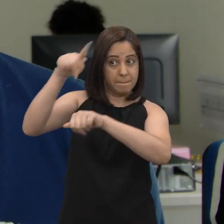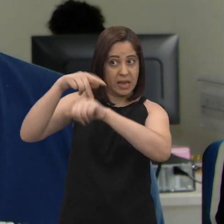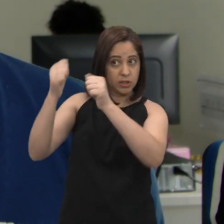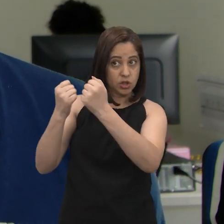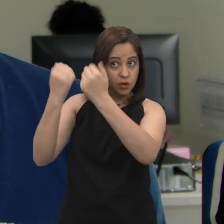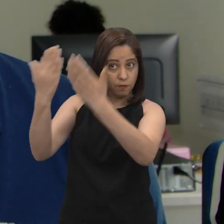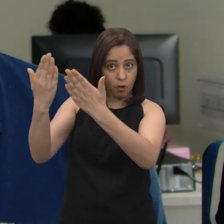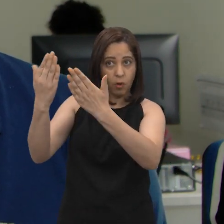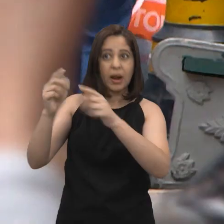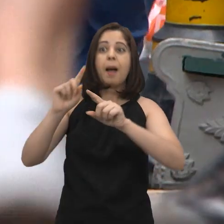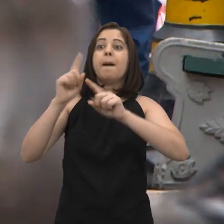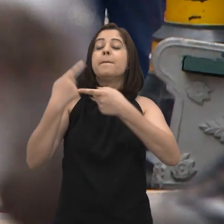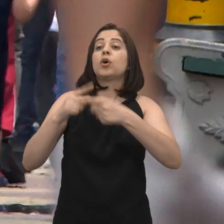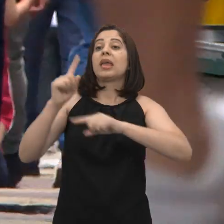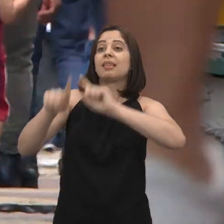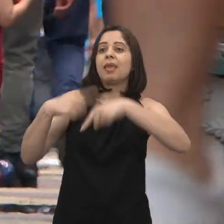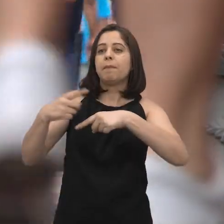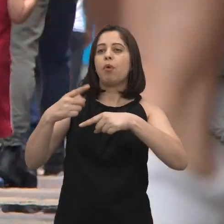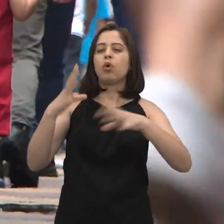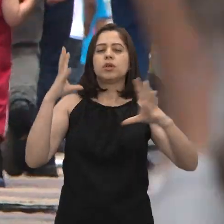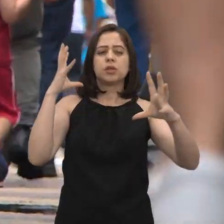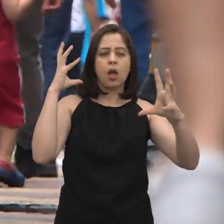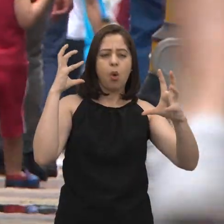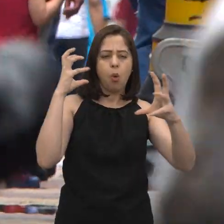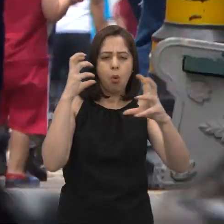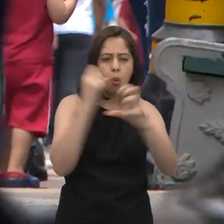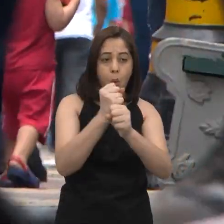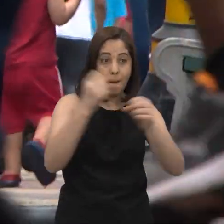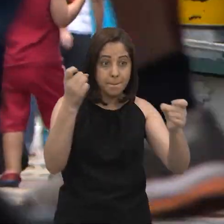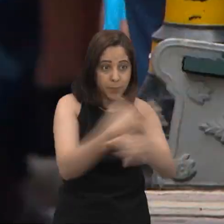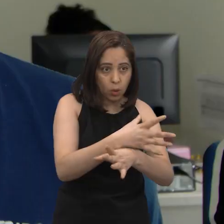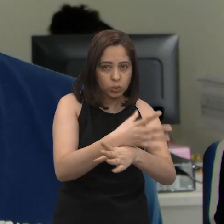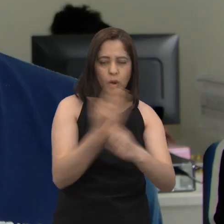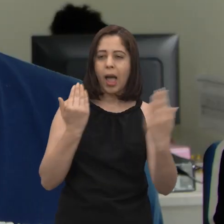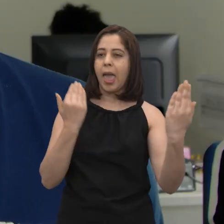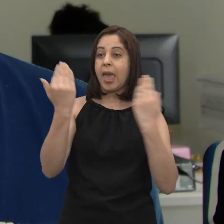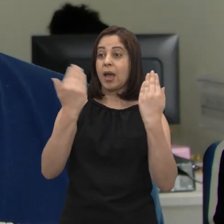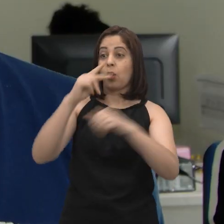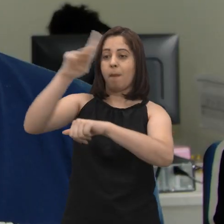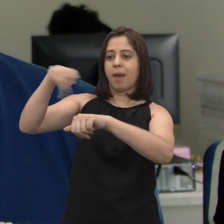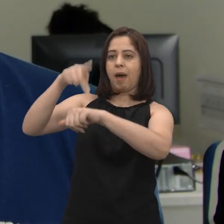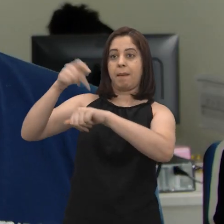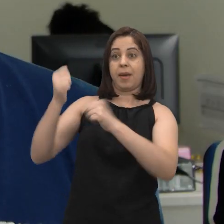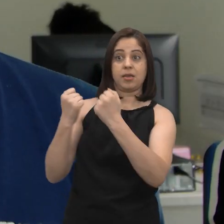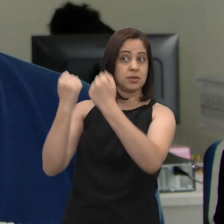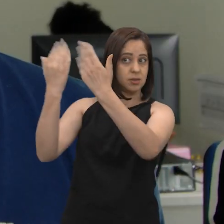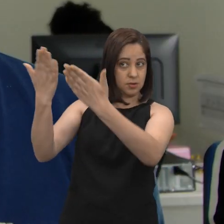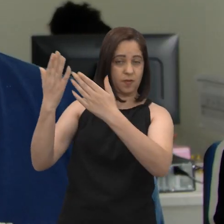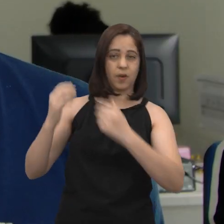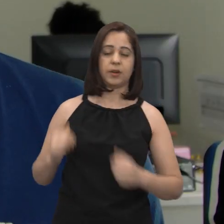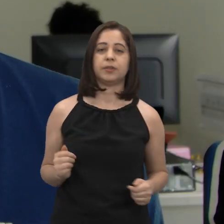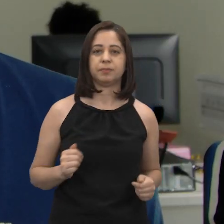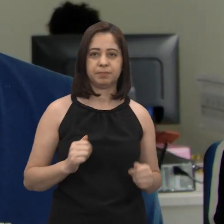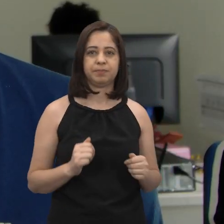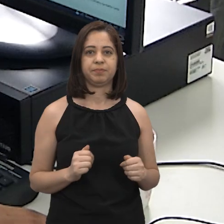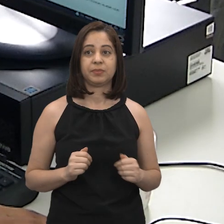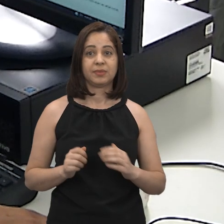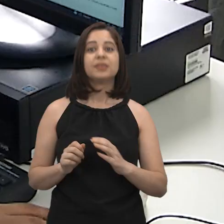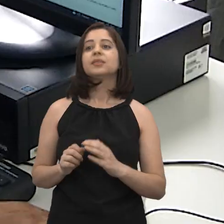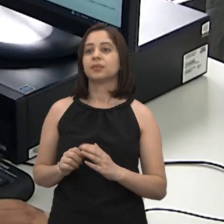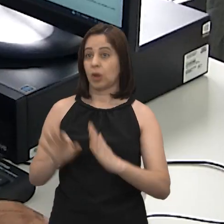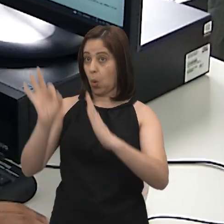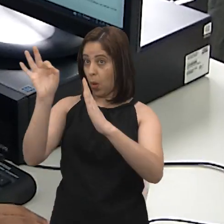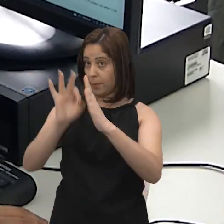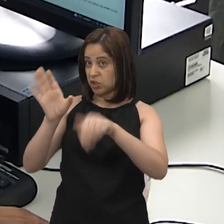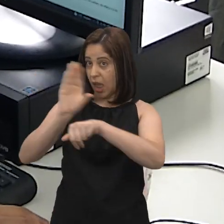internacionais, de forma que os dados brasileiros possam ser comparados com de outros países, então existe um rigor bem grande em relação a isso. O